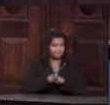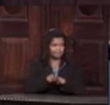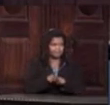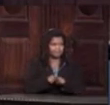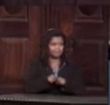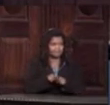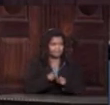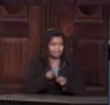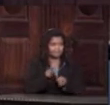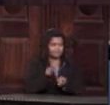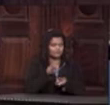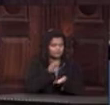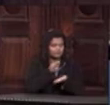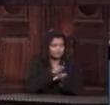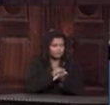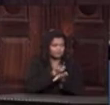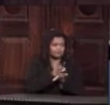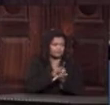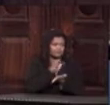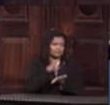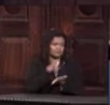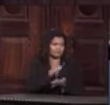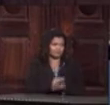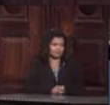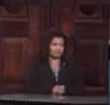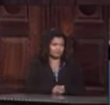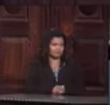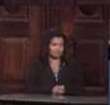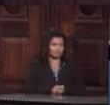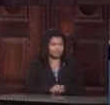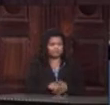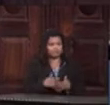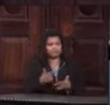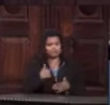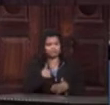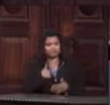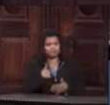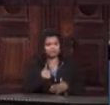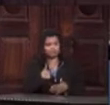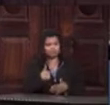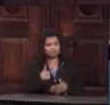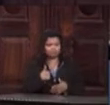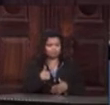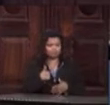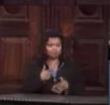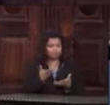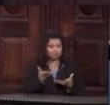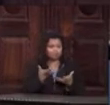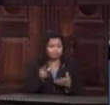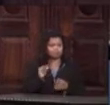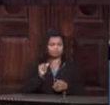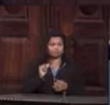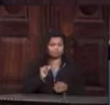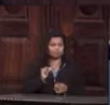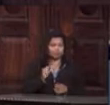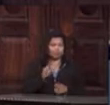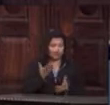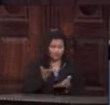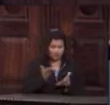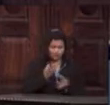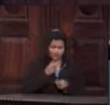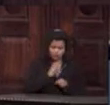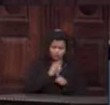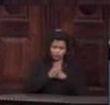então essa votação no senado e eu não queria deixar passar sob silêncio esta